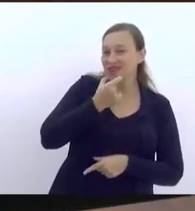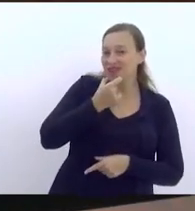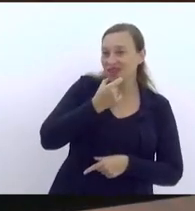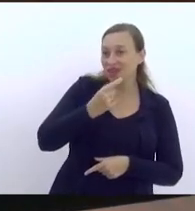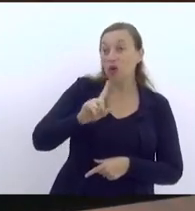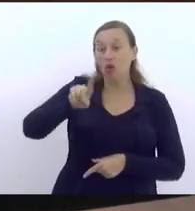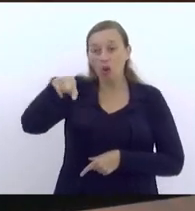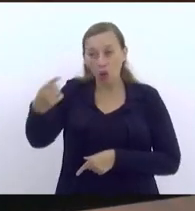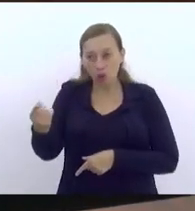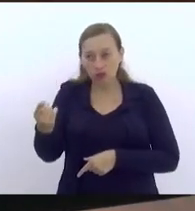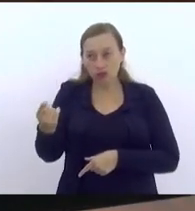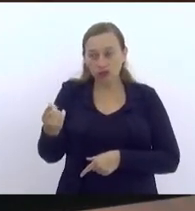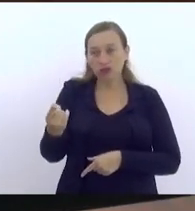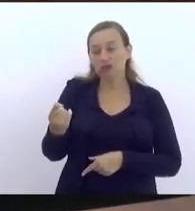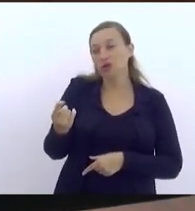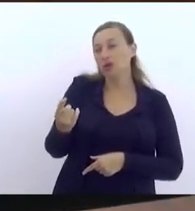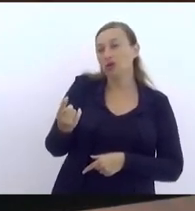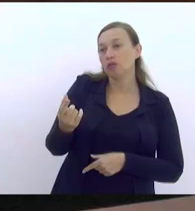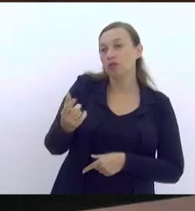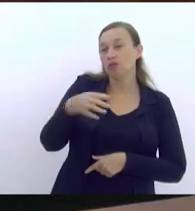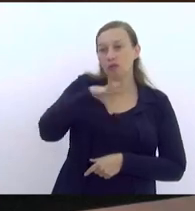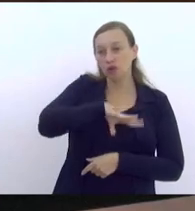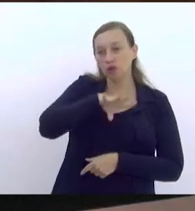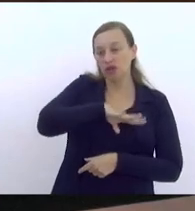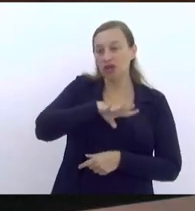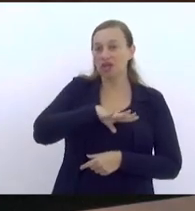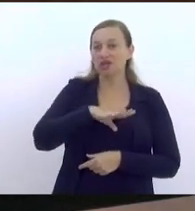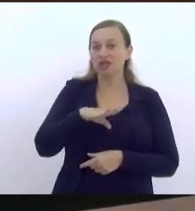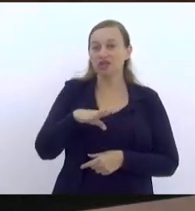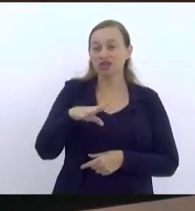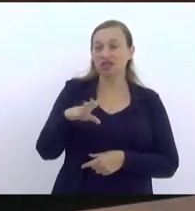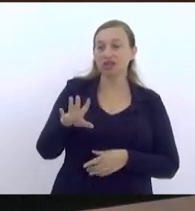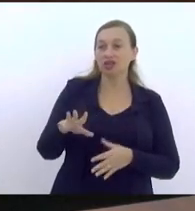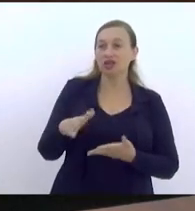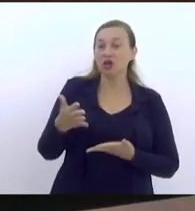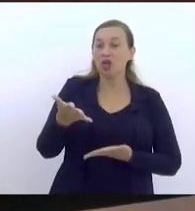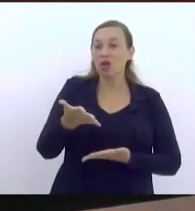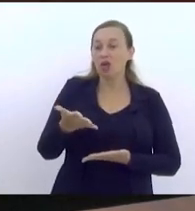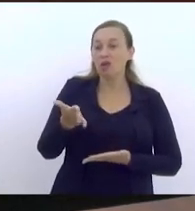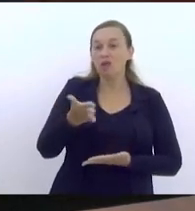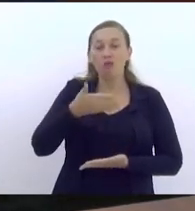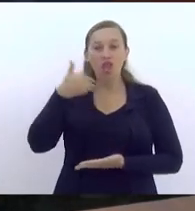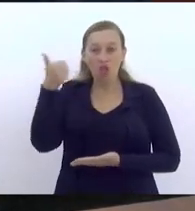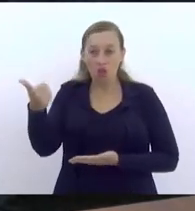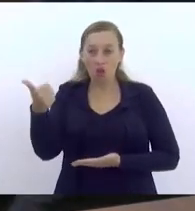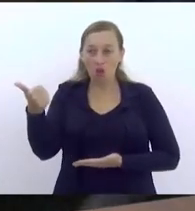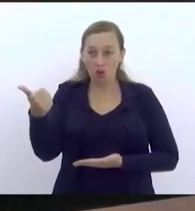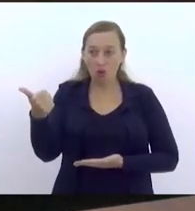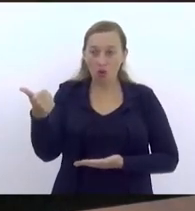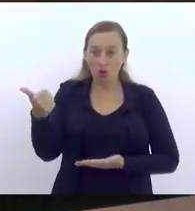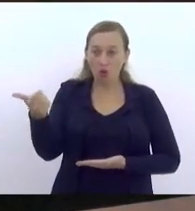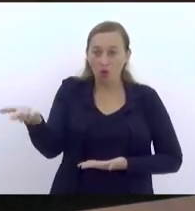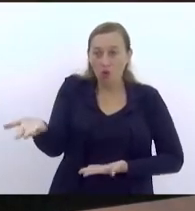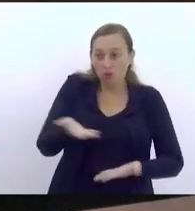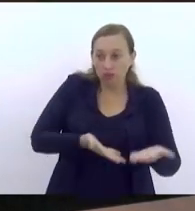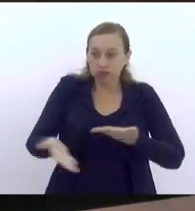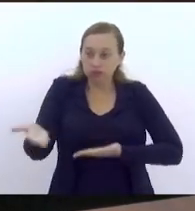em português, disse que a melhor parceiro que podia ter para o